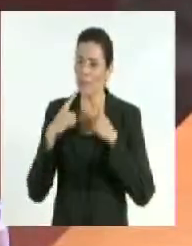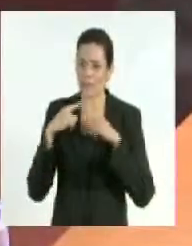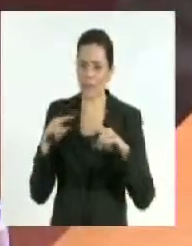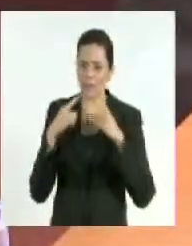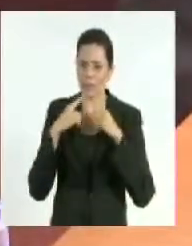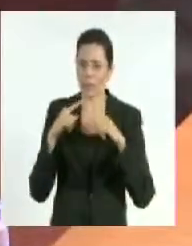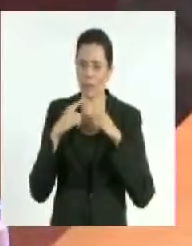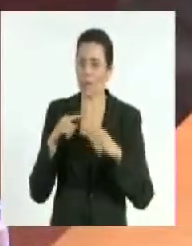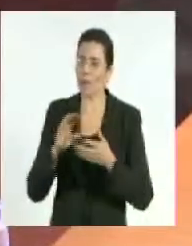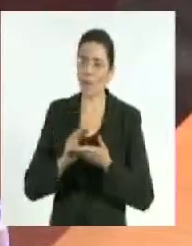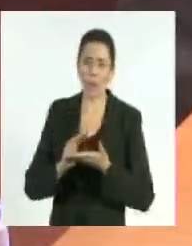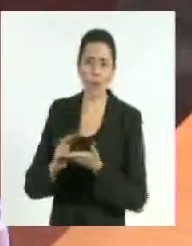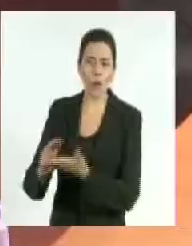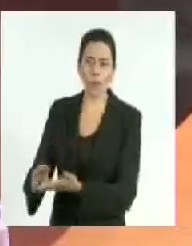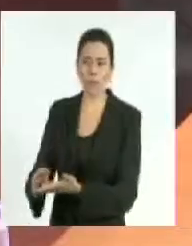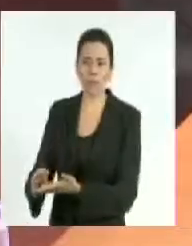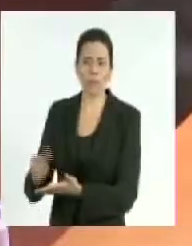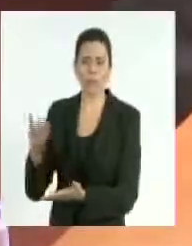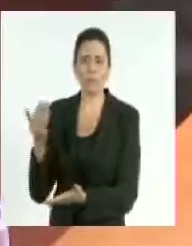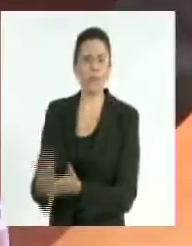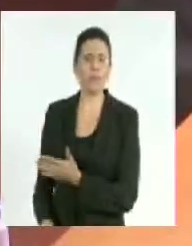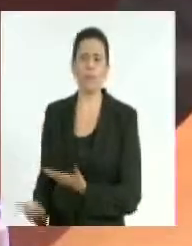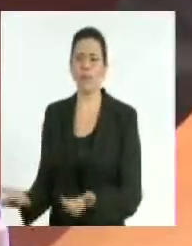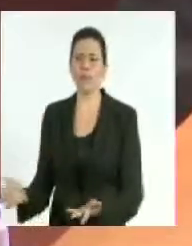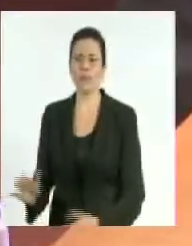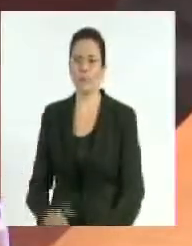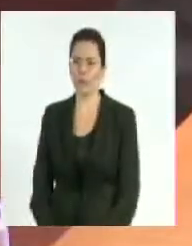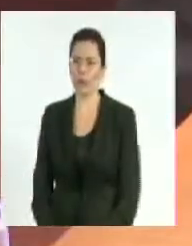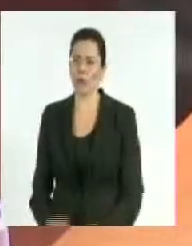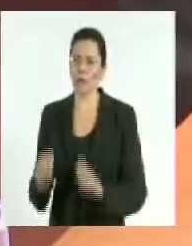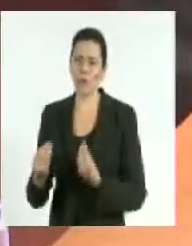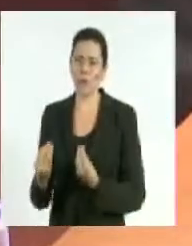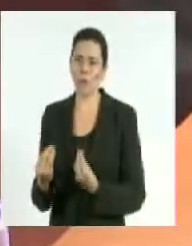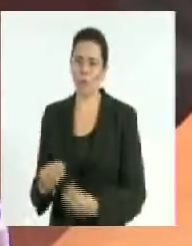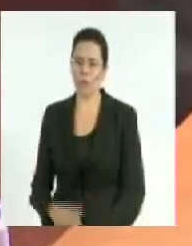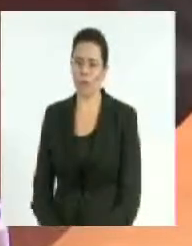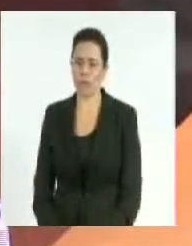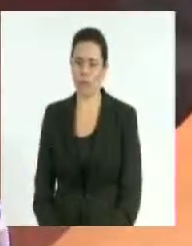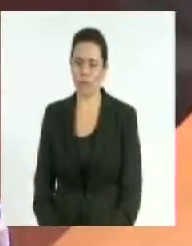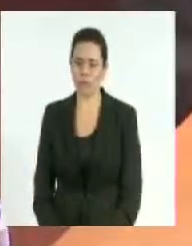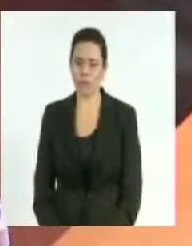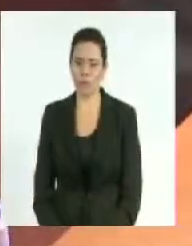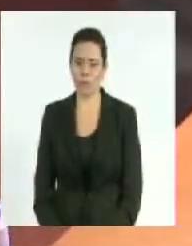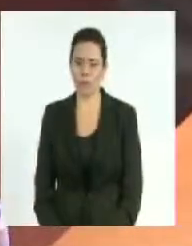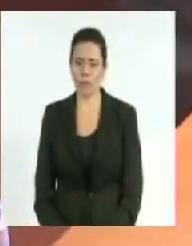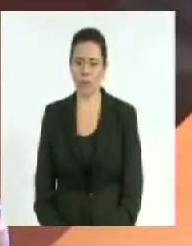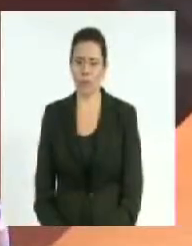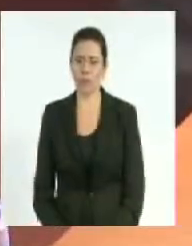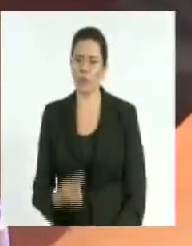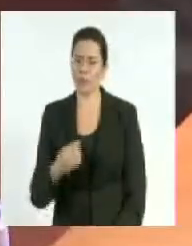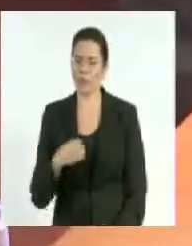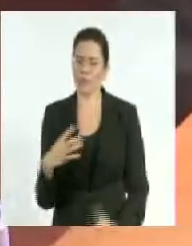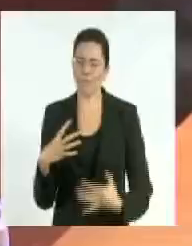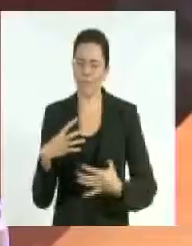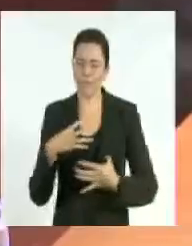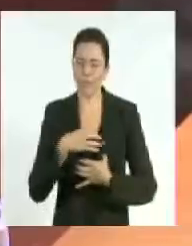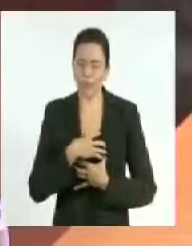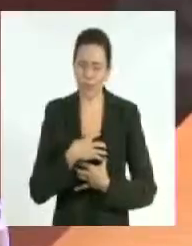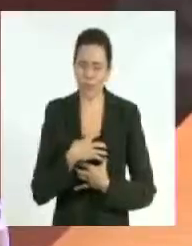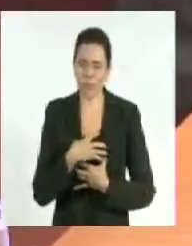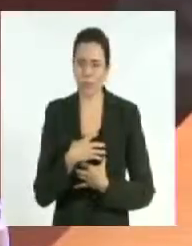contingenciamento irá o que sobra para outros lugares e não vai vir para cá. Mas o que eu sinto aqui é um